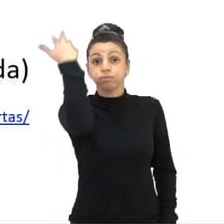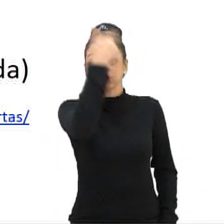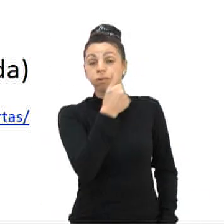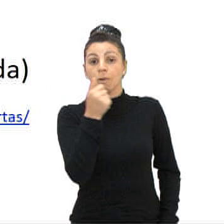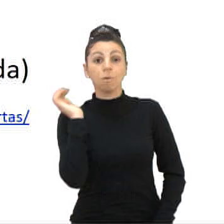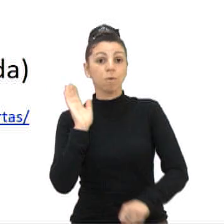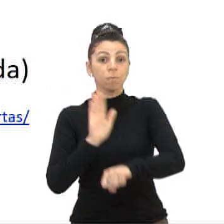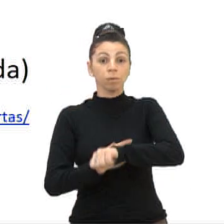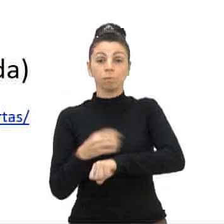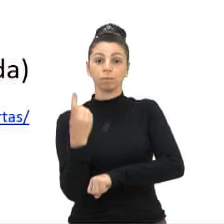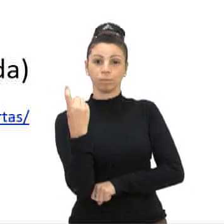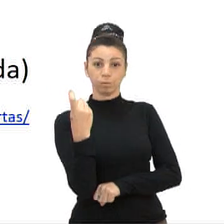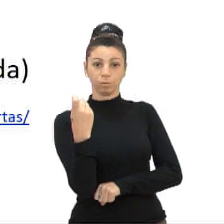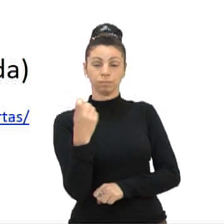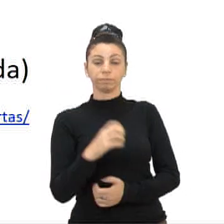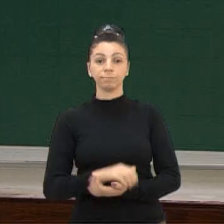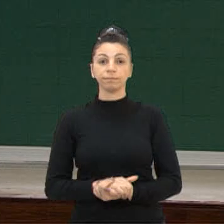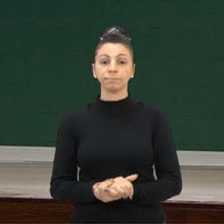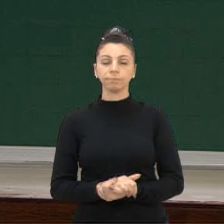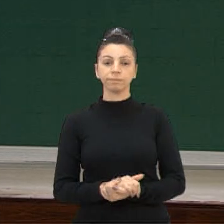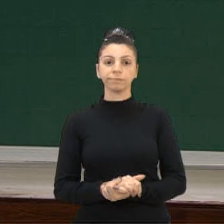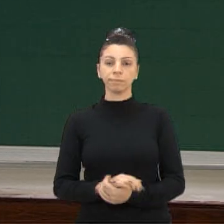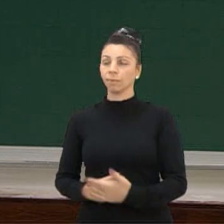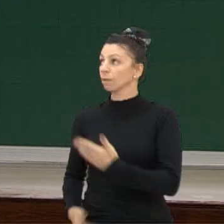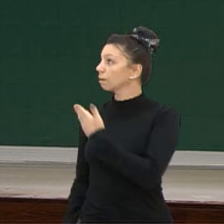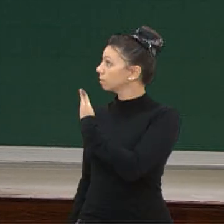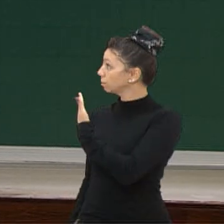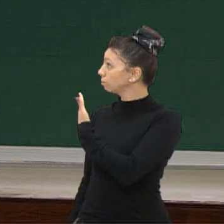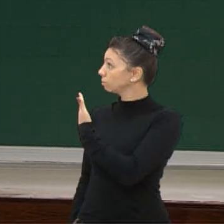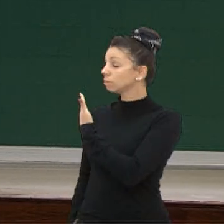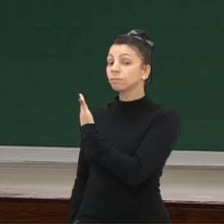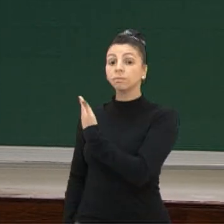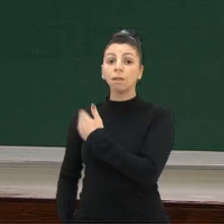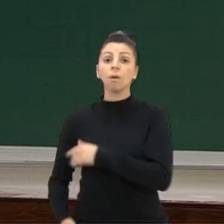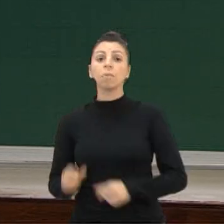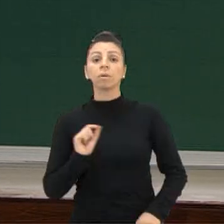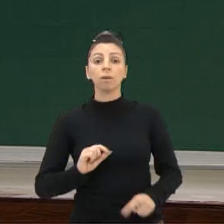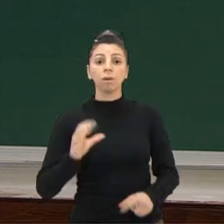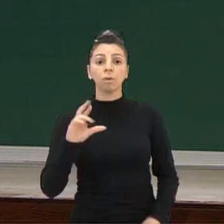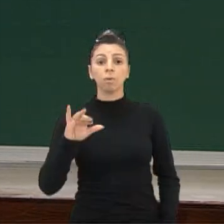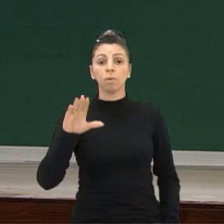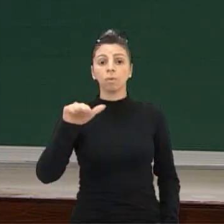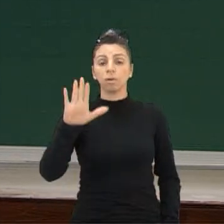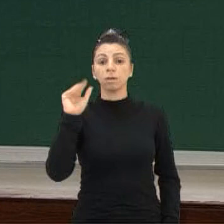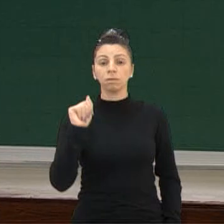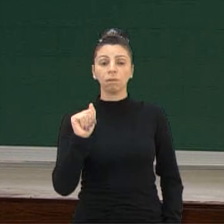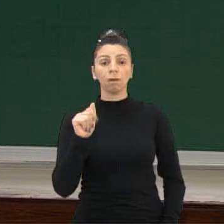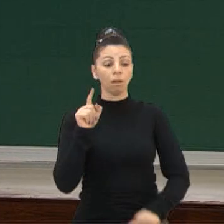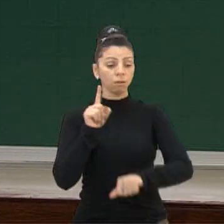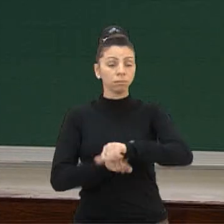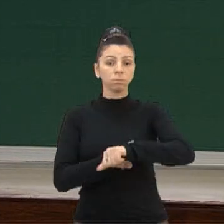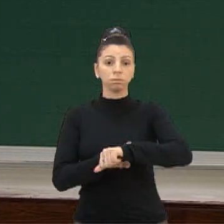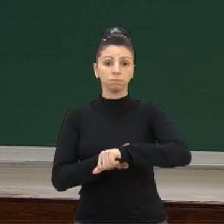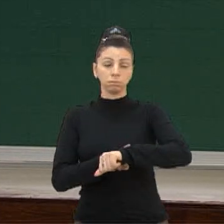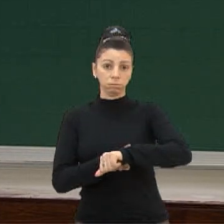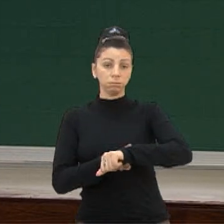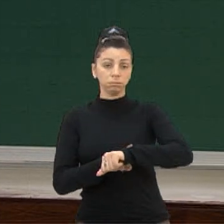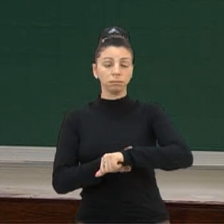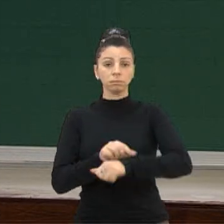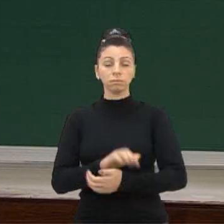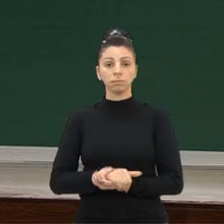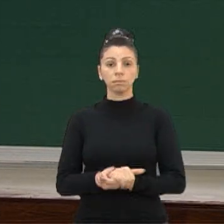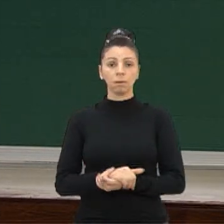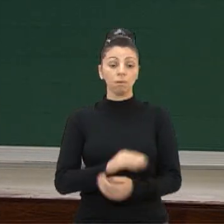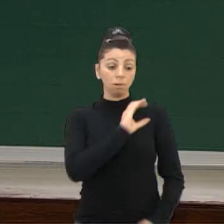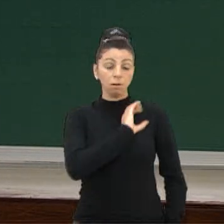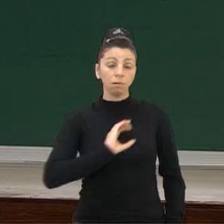tem um modelo de crônica, uma crônica curtinha, né, abordando a questão do tempo. Né? E aqui a Clarice